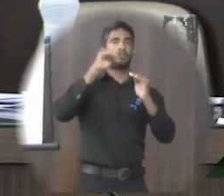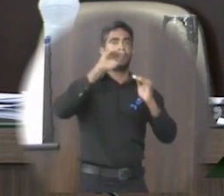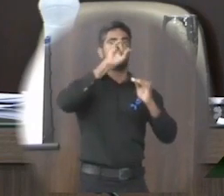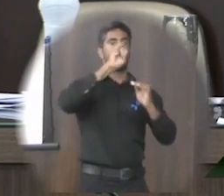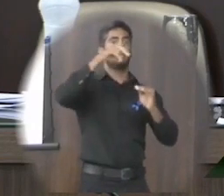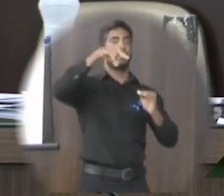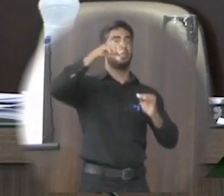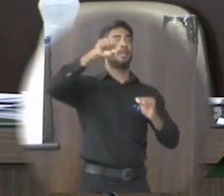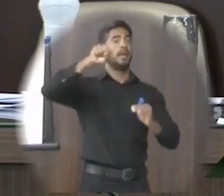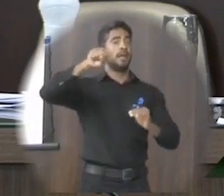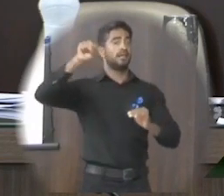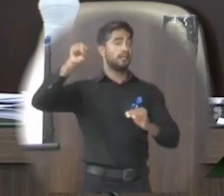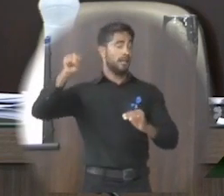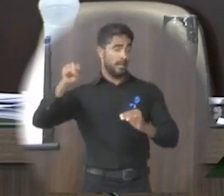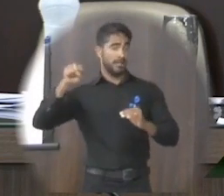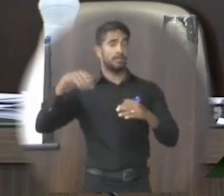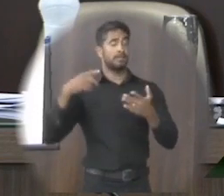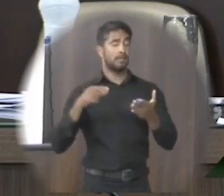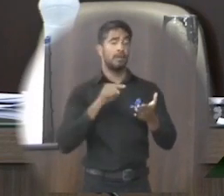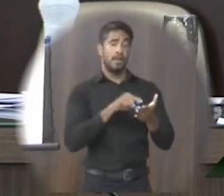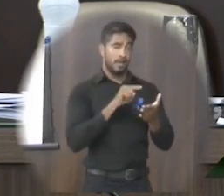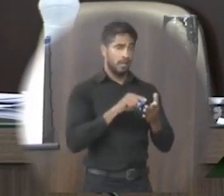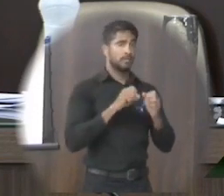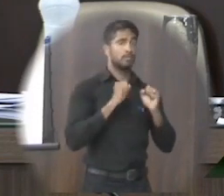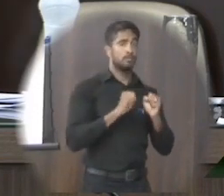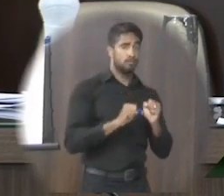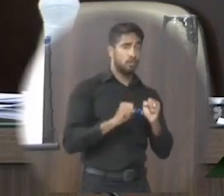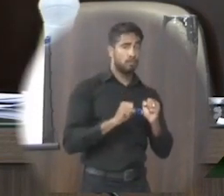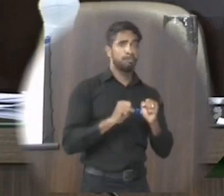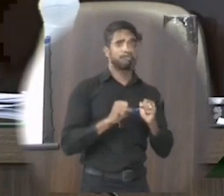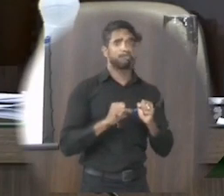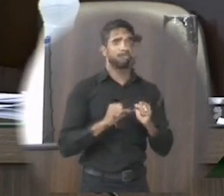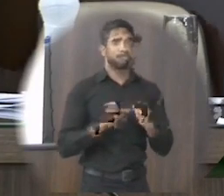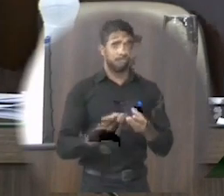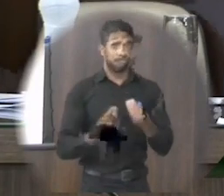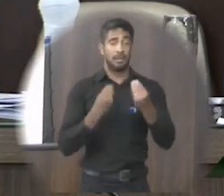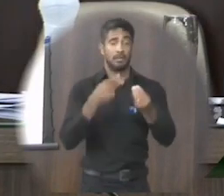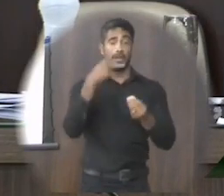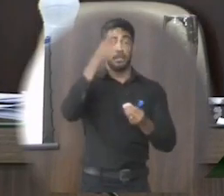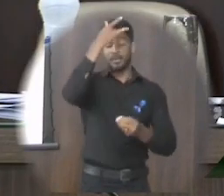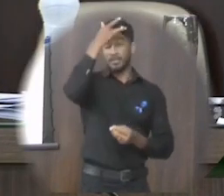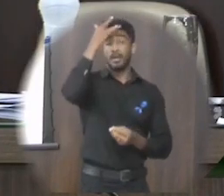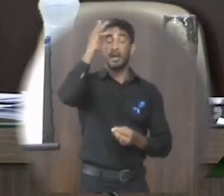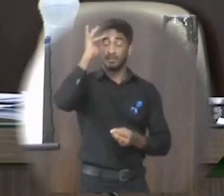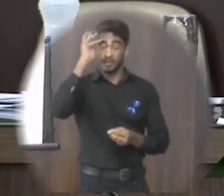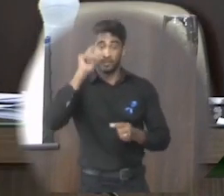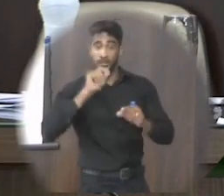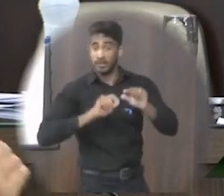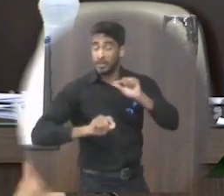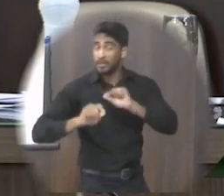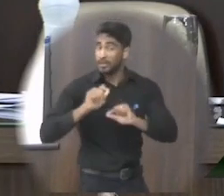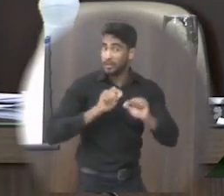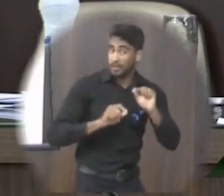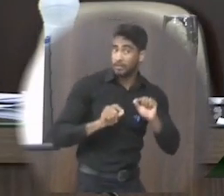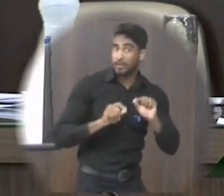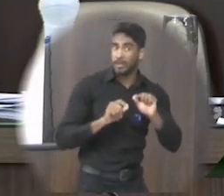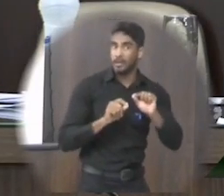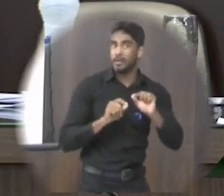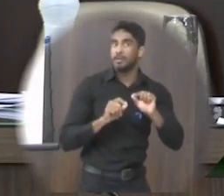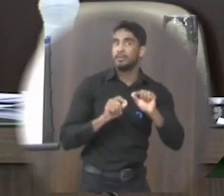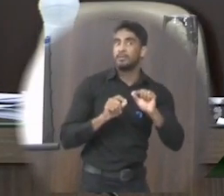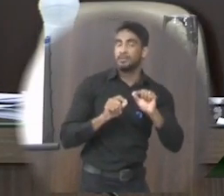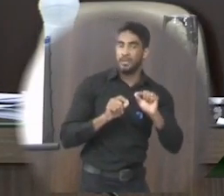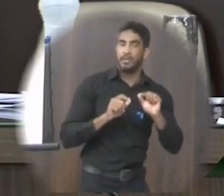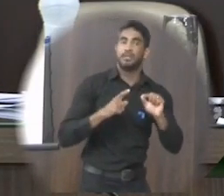A situação da previdência complementar, então, será oportunizada aos servidores que, ao ferirem